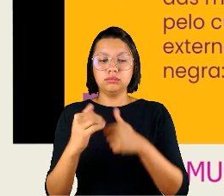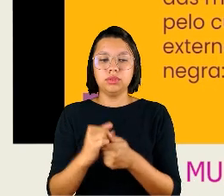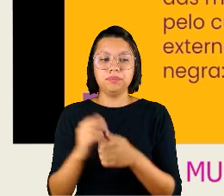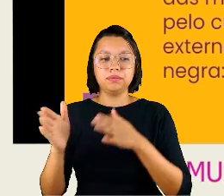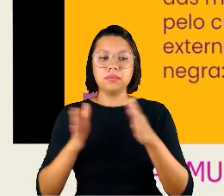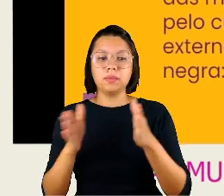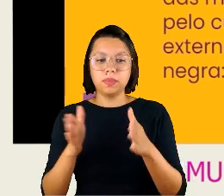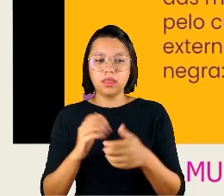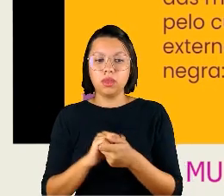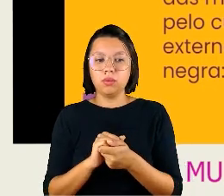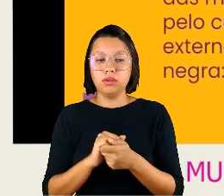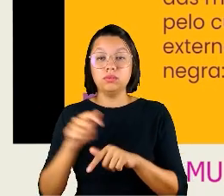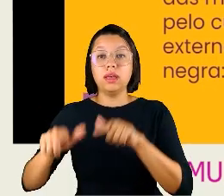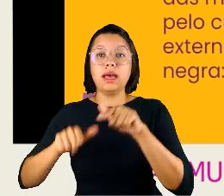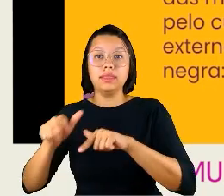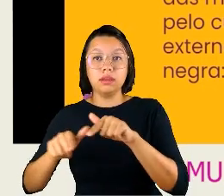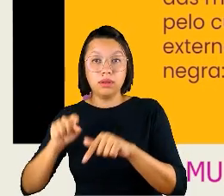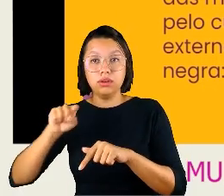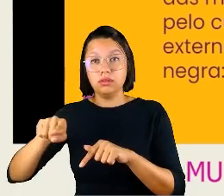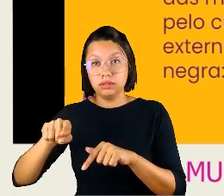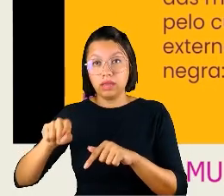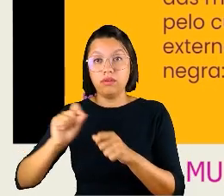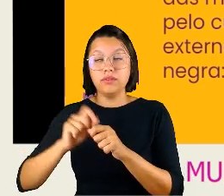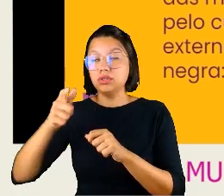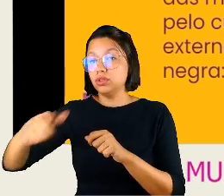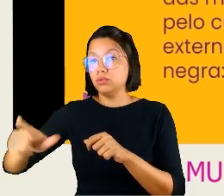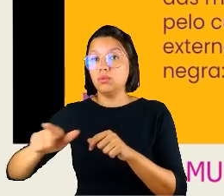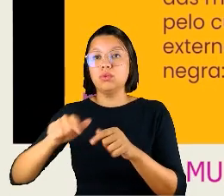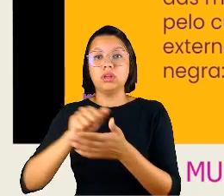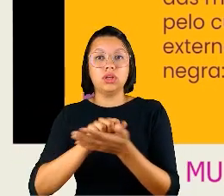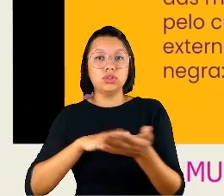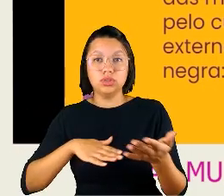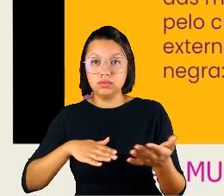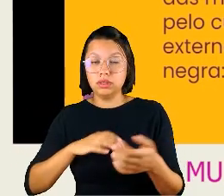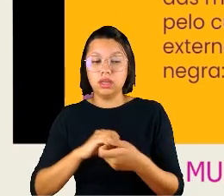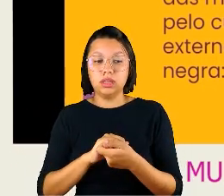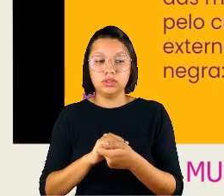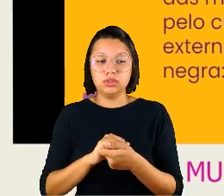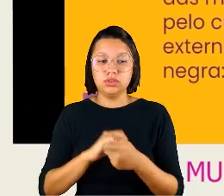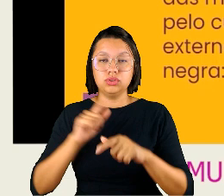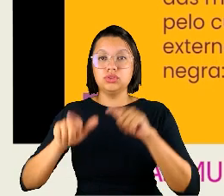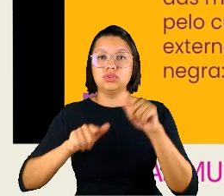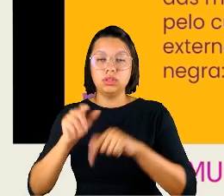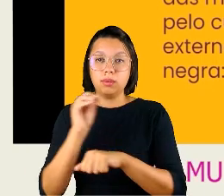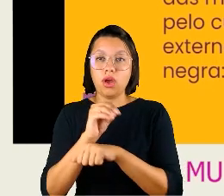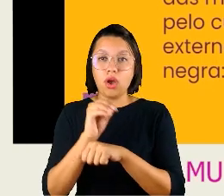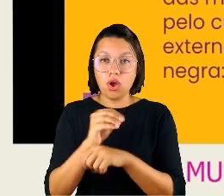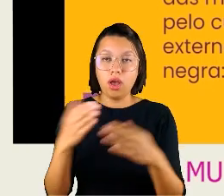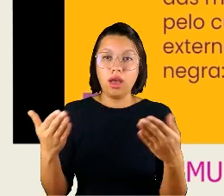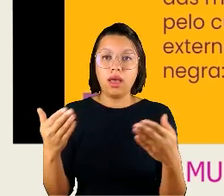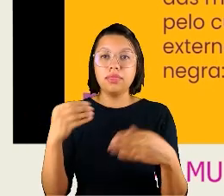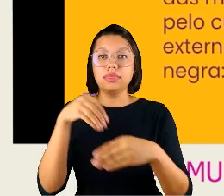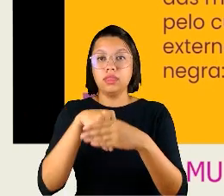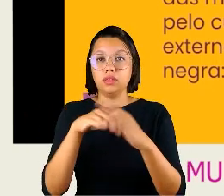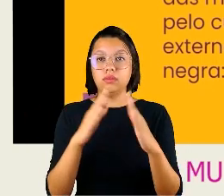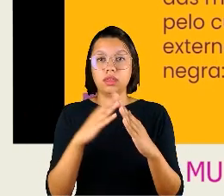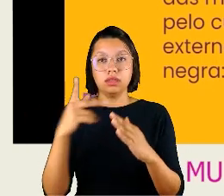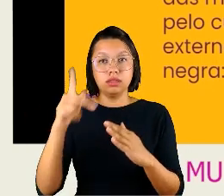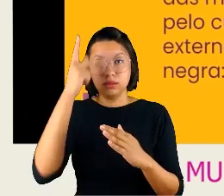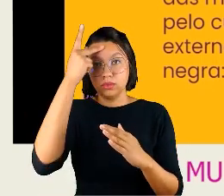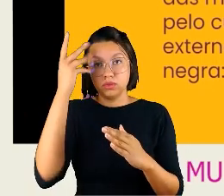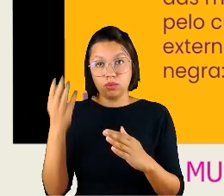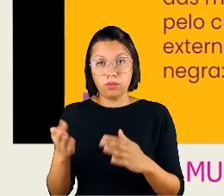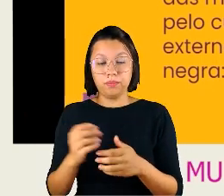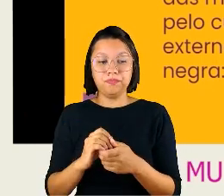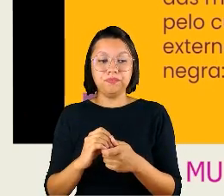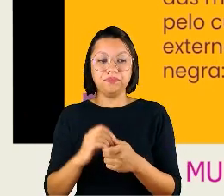Enquanto a trabalhadora estava fazendo uma outra atividade de trabalho de cuidado dentro da casa dessa pessoa. Então,